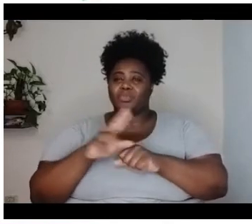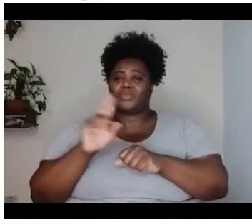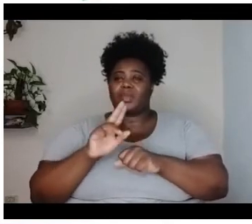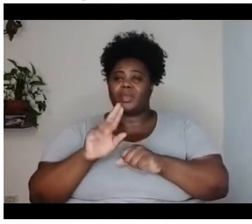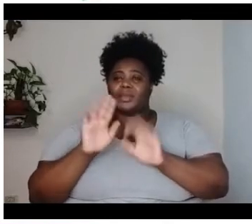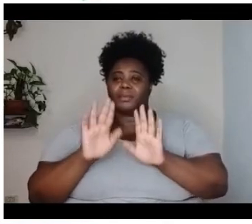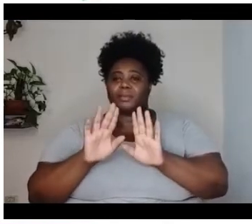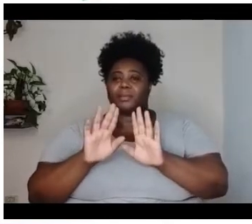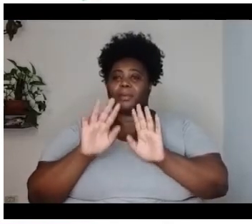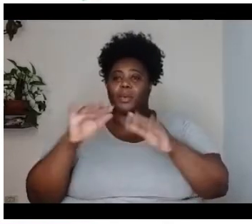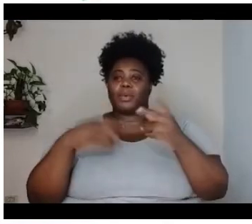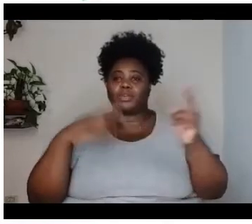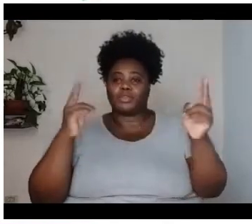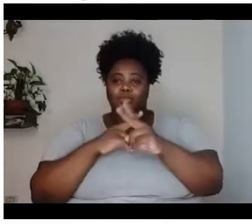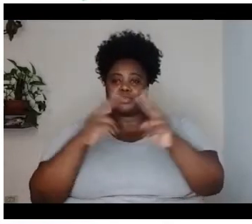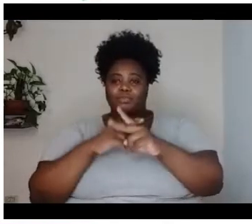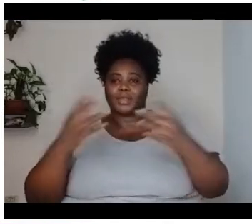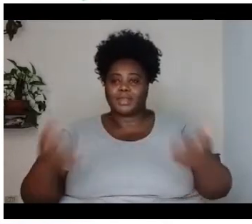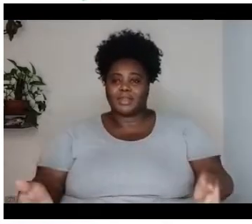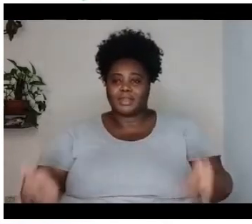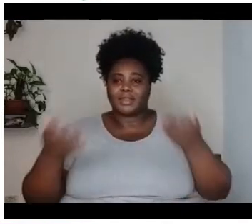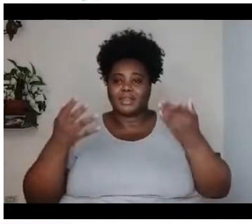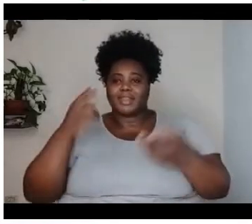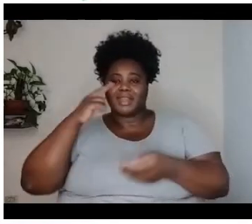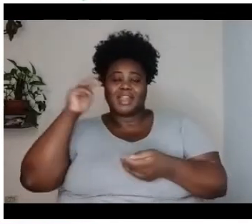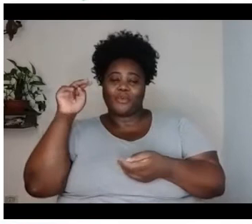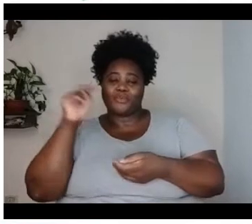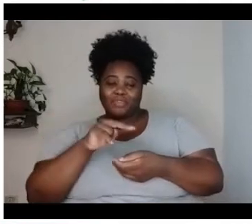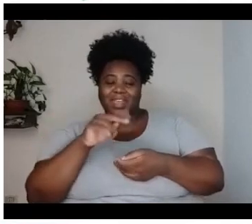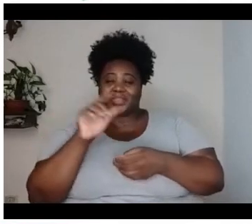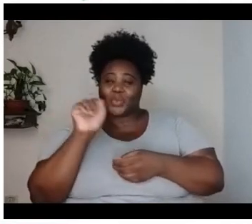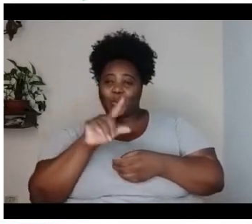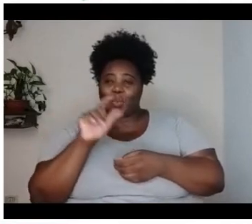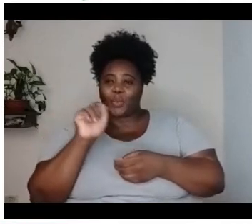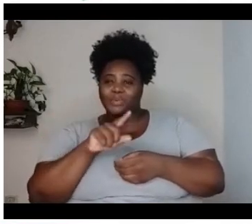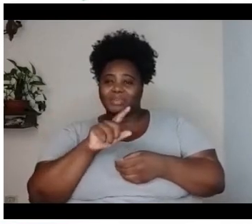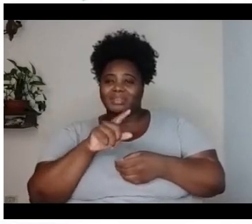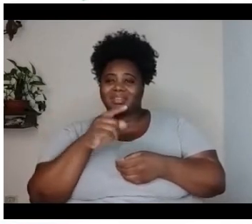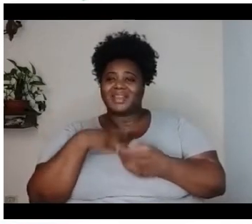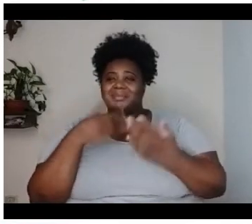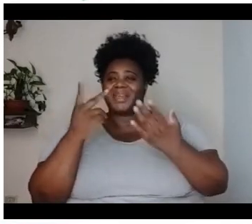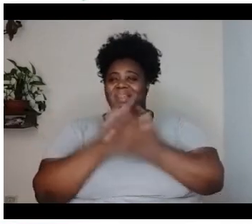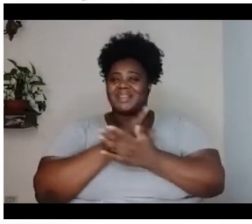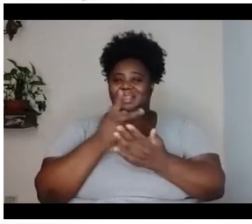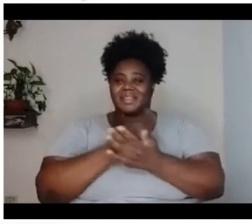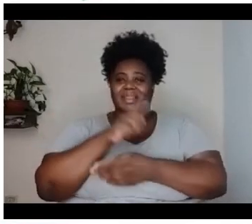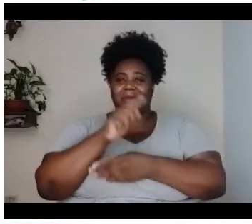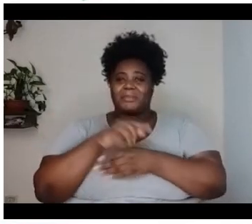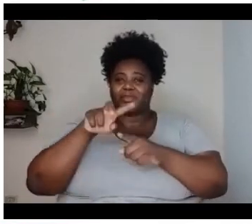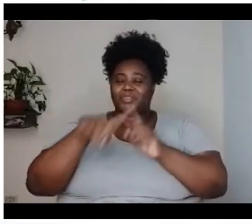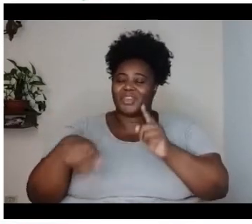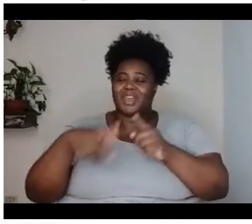quando o vento bate, levanta aquela beirinha e eu vejo o azul, e aí me incomoda, e eu tirei na edição, porque